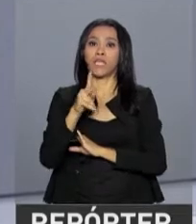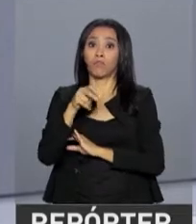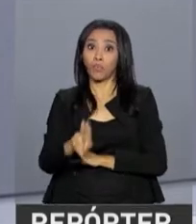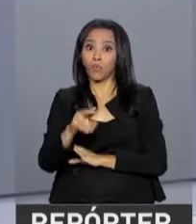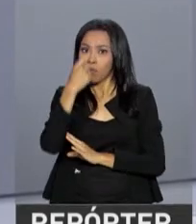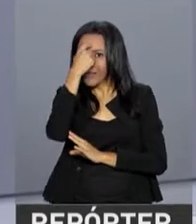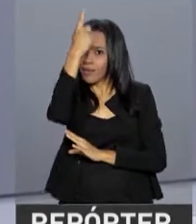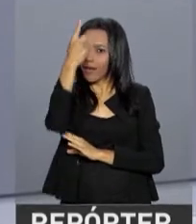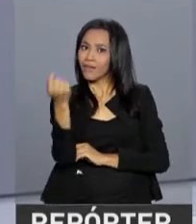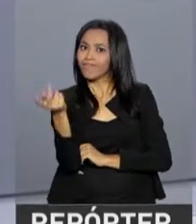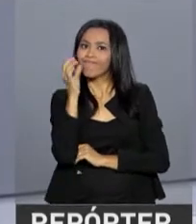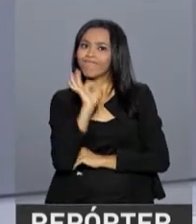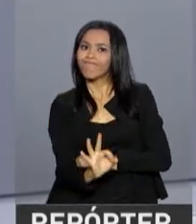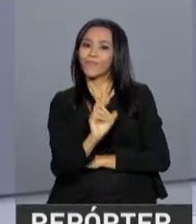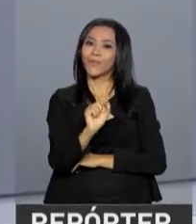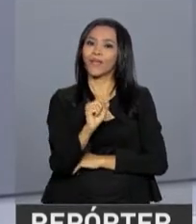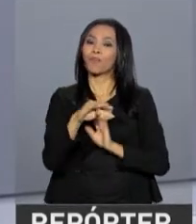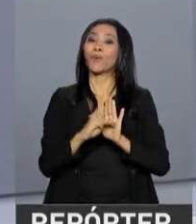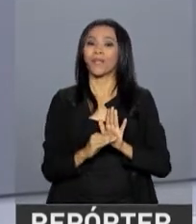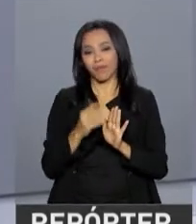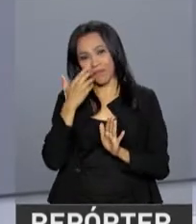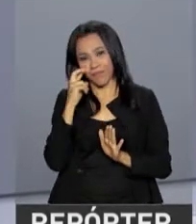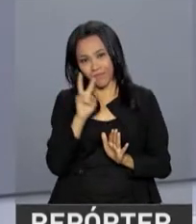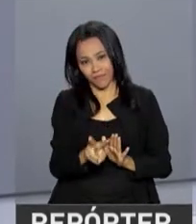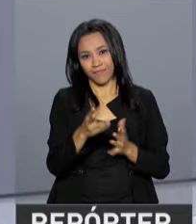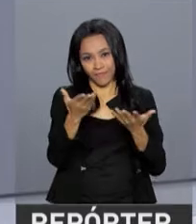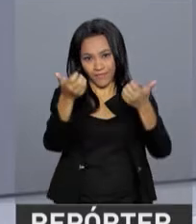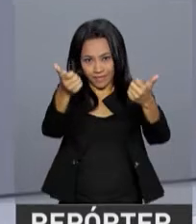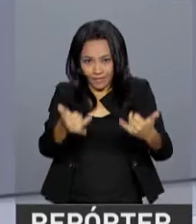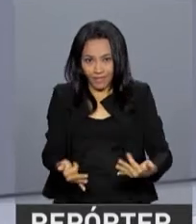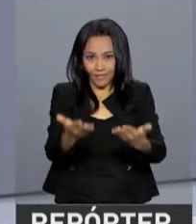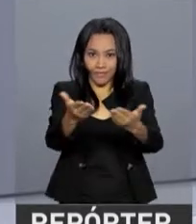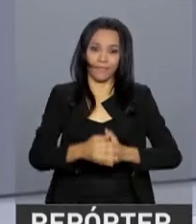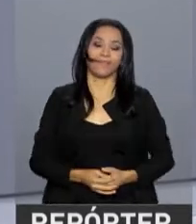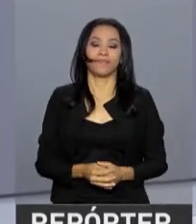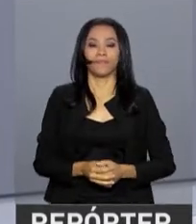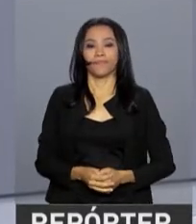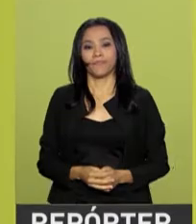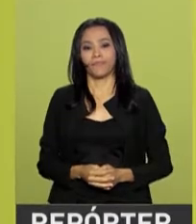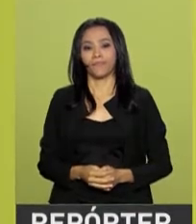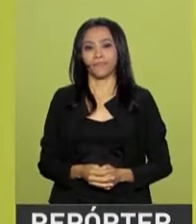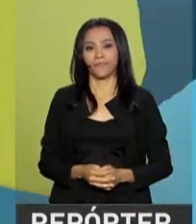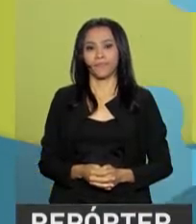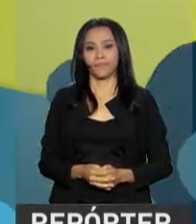ideia que tem dado certo o programa cultivando água boa o repórter pablo mundim conta pra gente